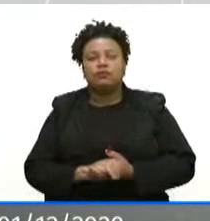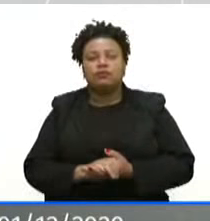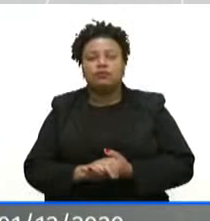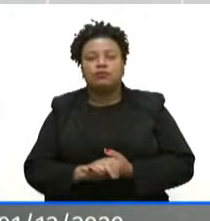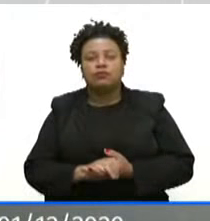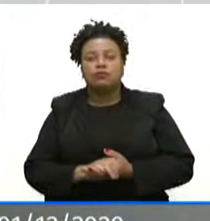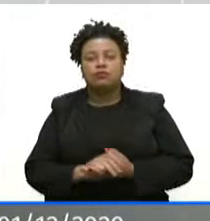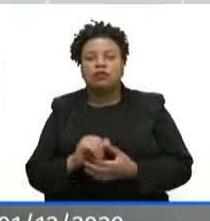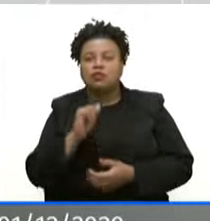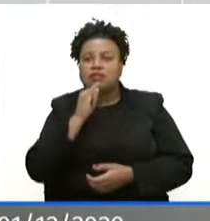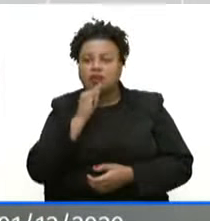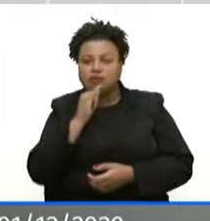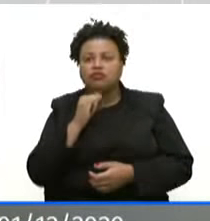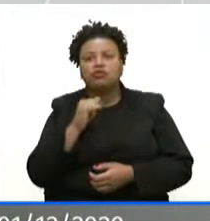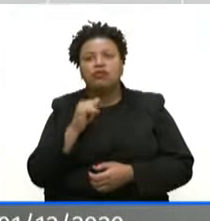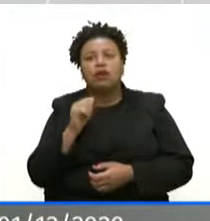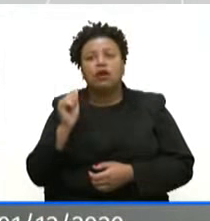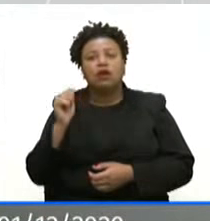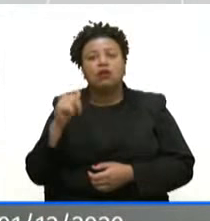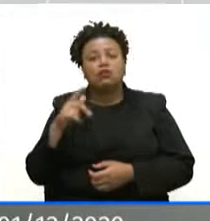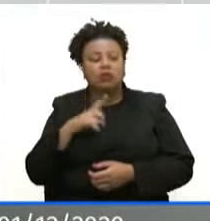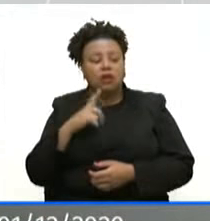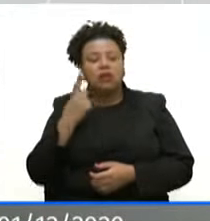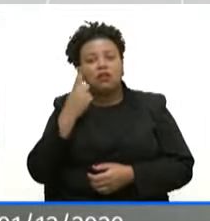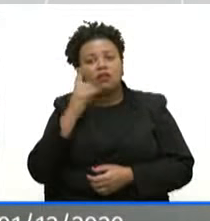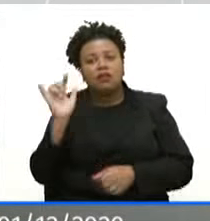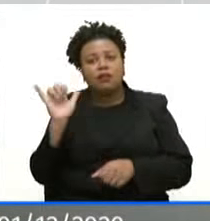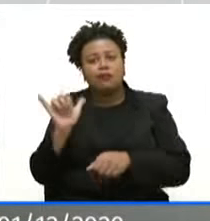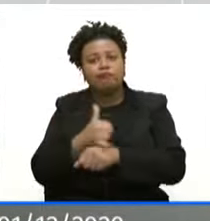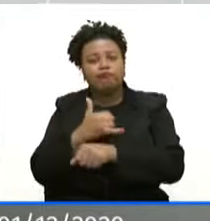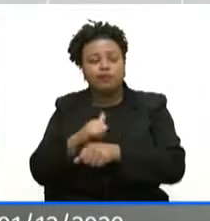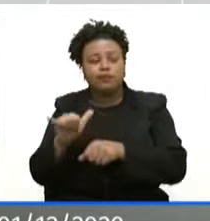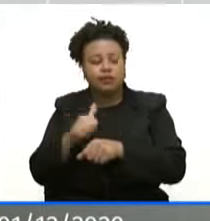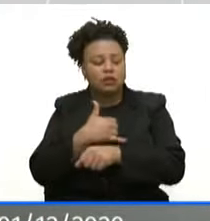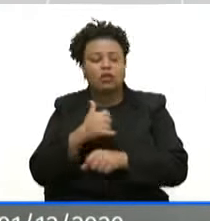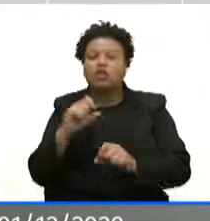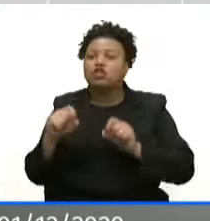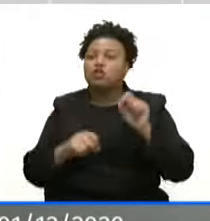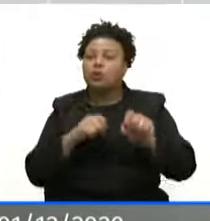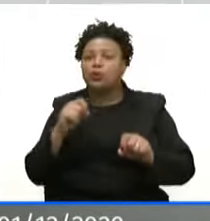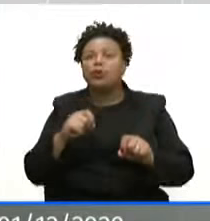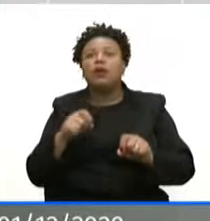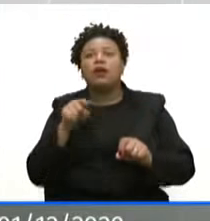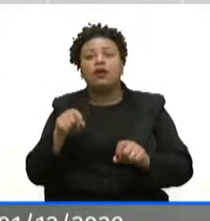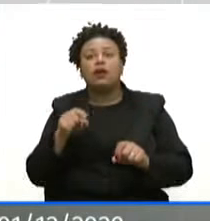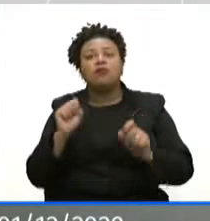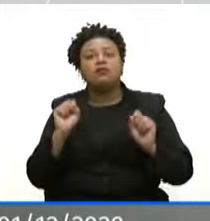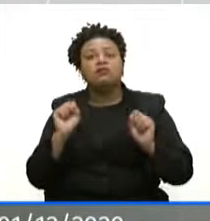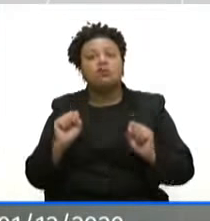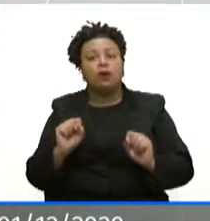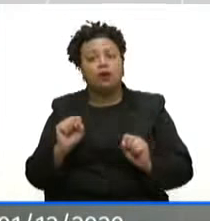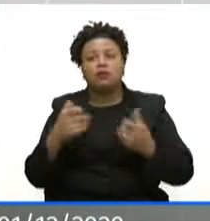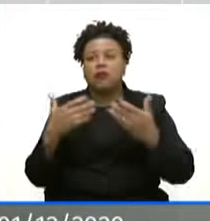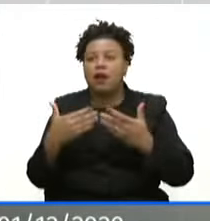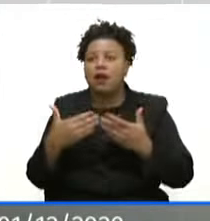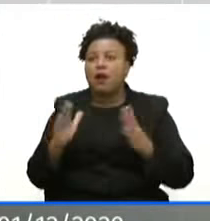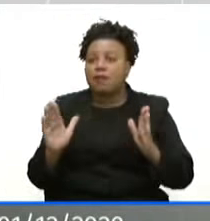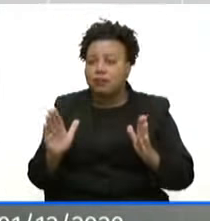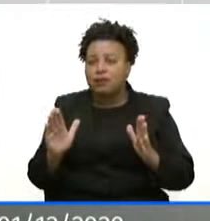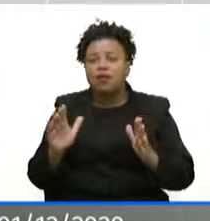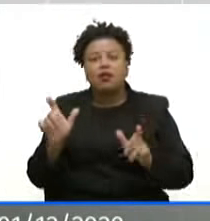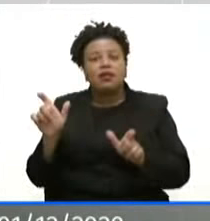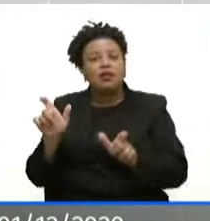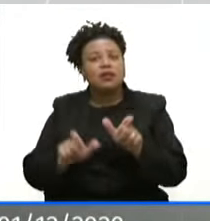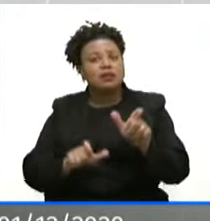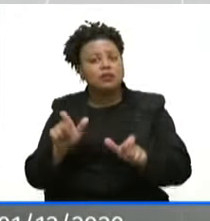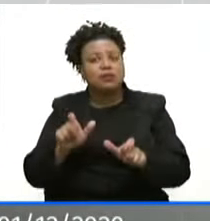de anticorpos. Eu acho que tem que buscar uma alternativa para que eles possam estar abertos e as